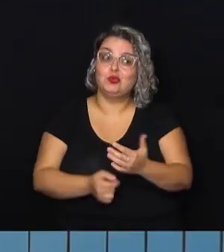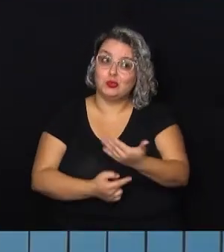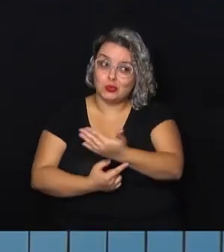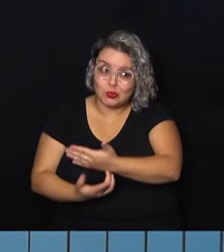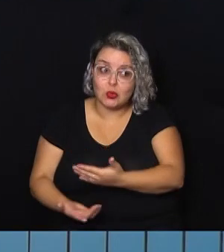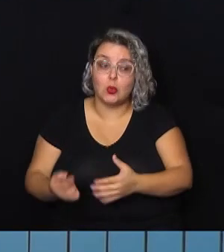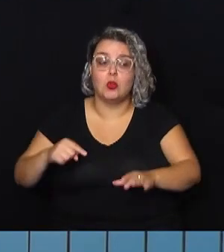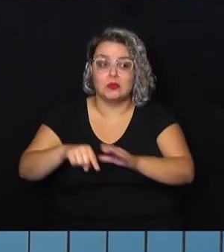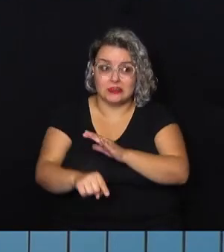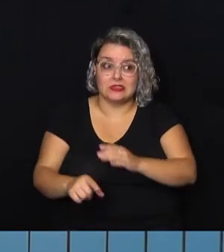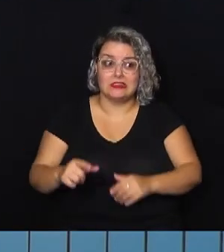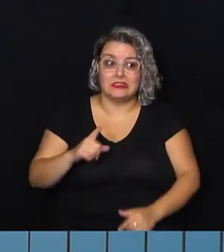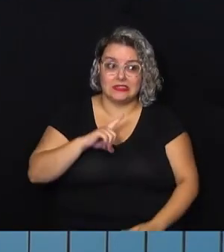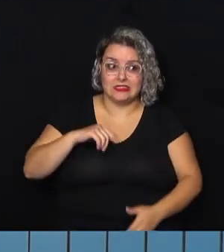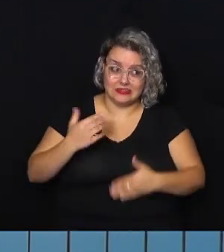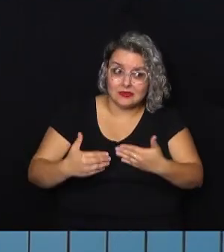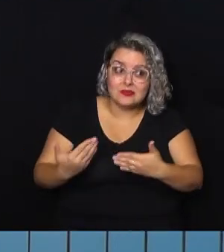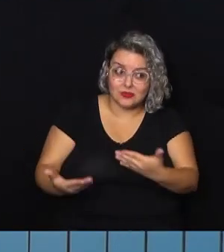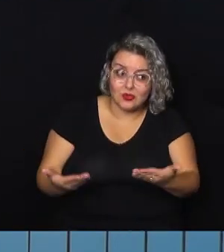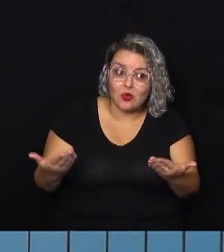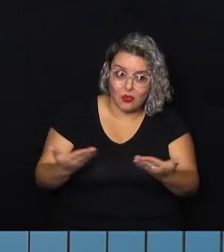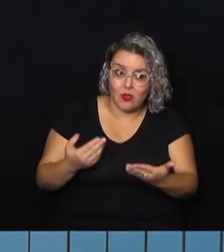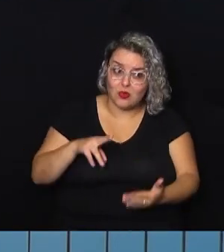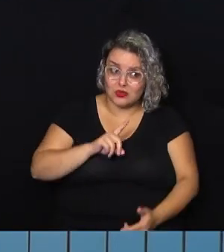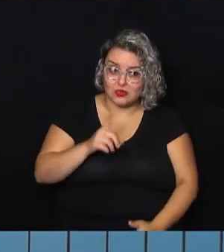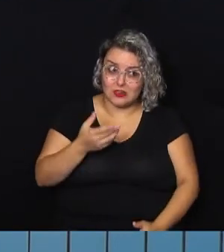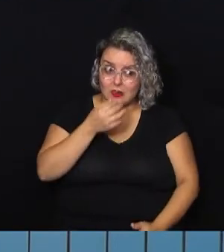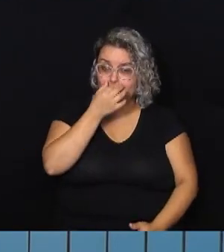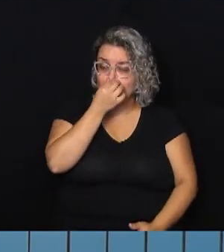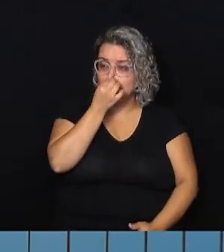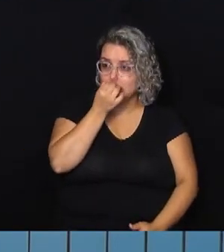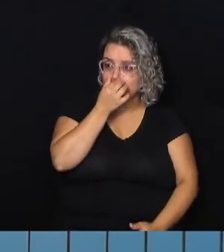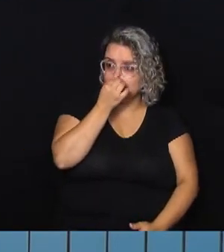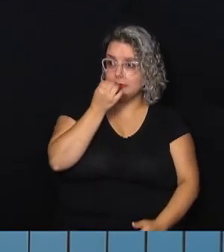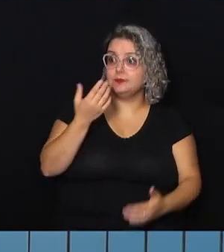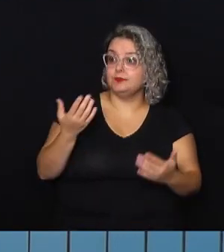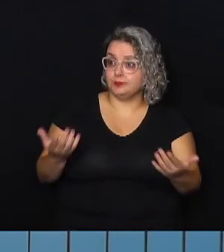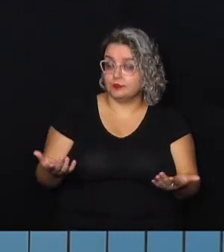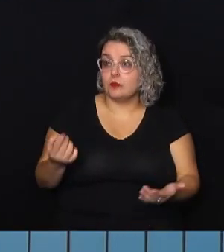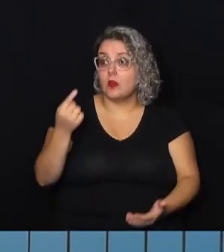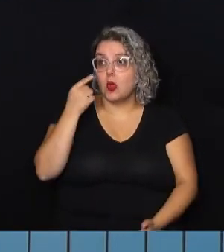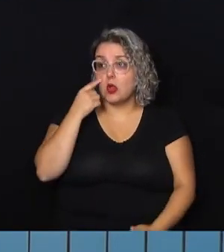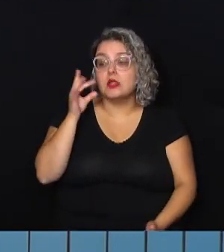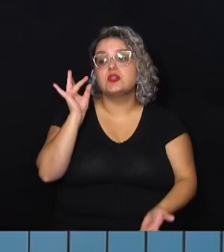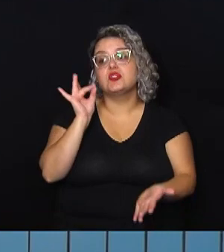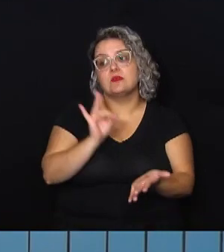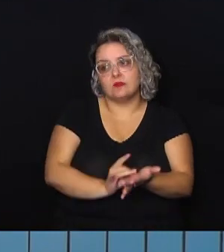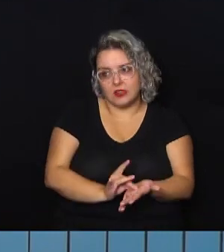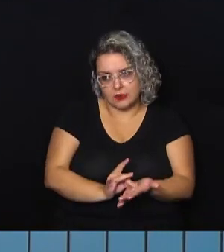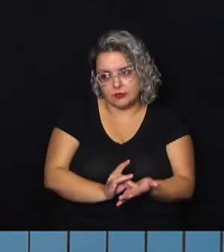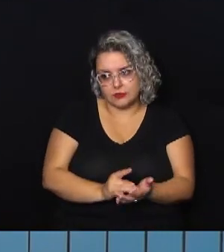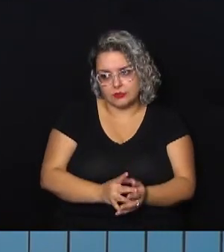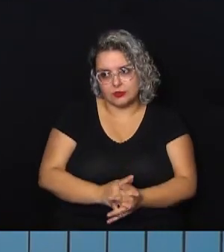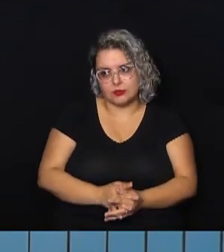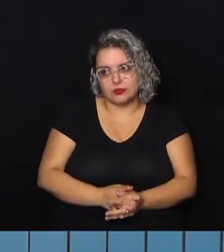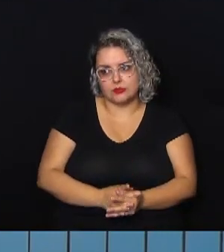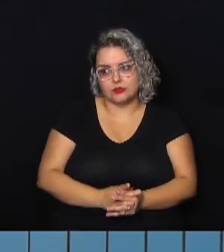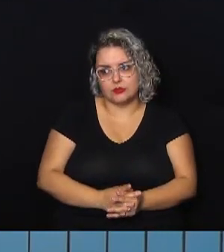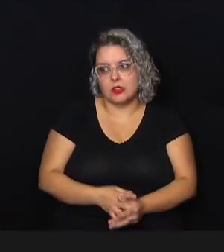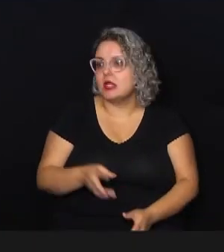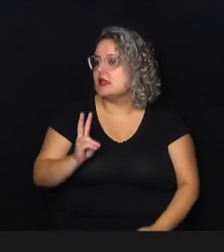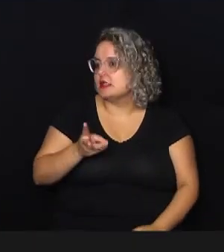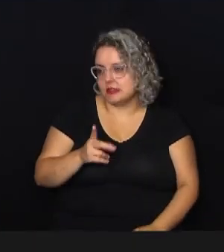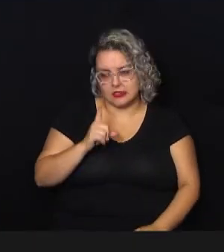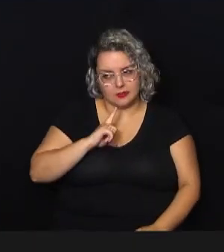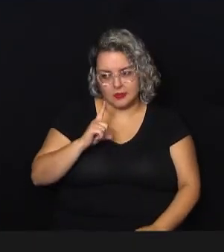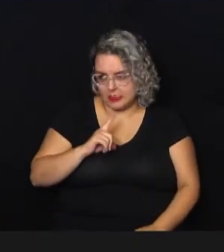os avanços que nós temos hoje, Rodrigo? Olha, de fato, sempre